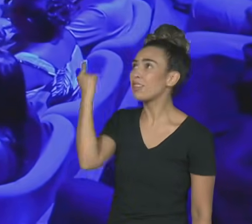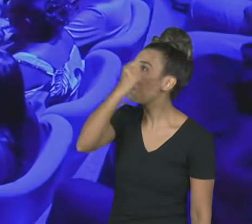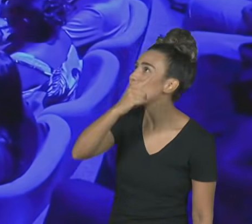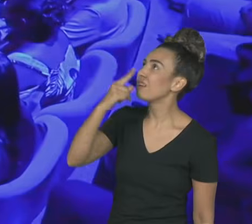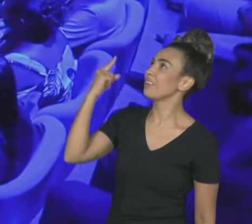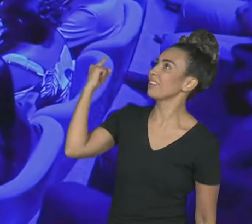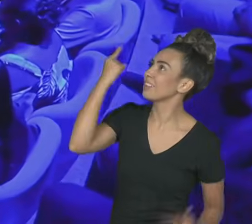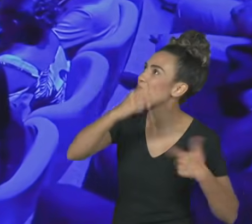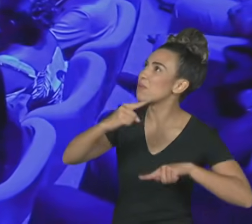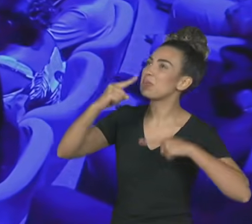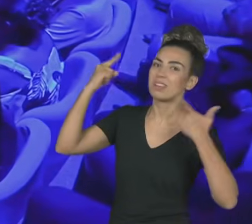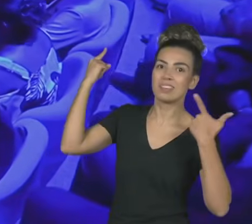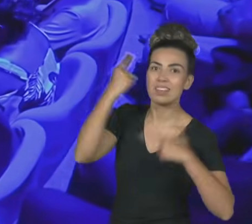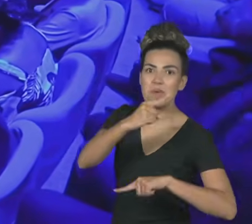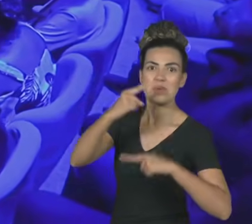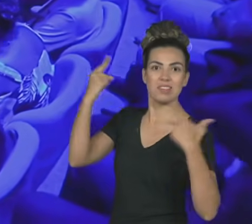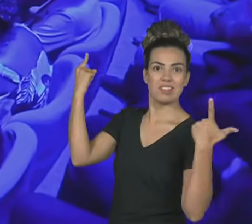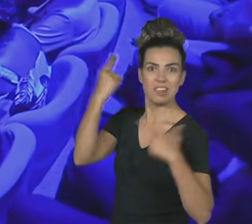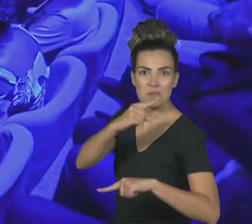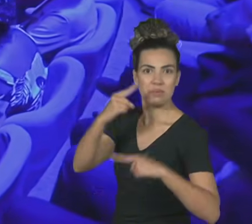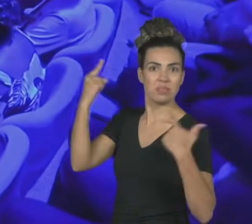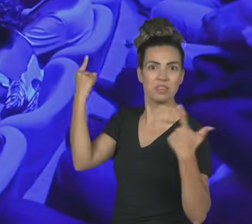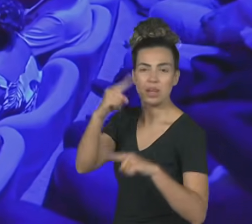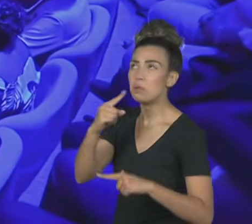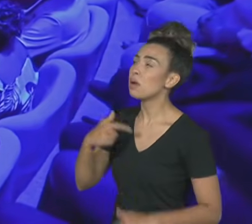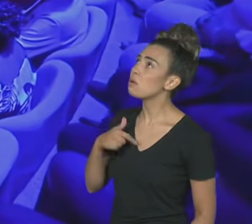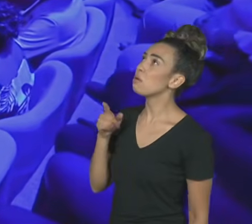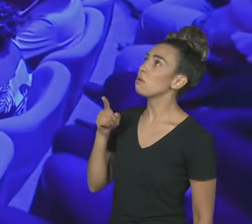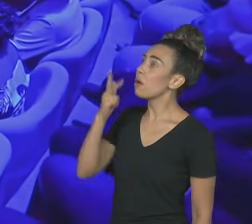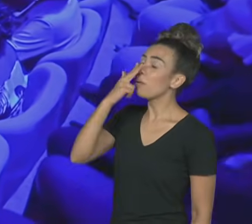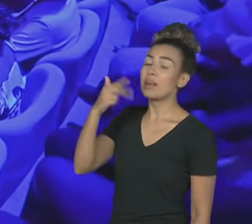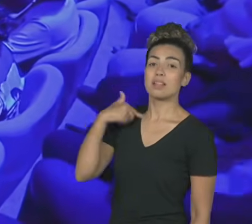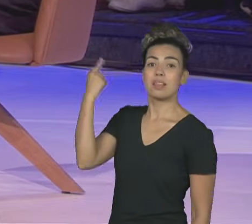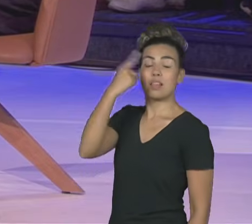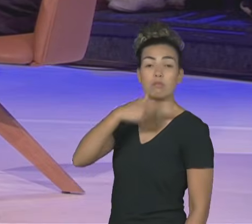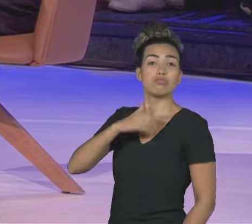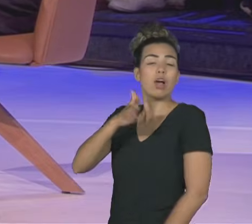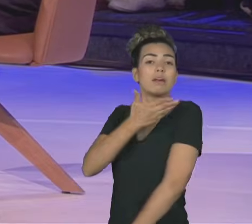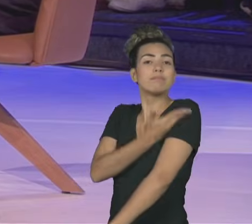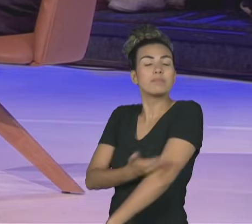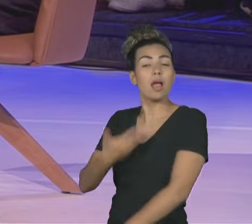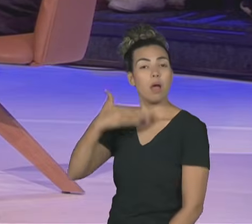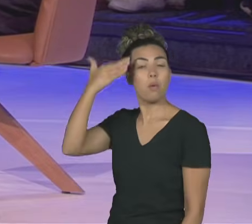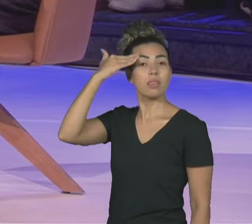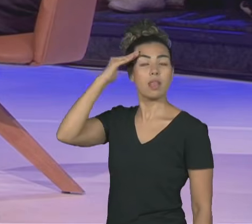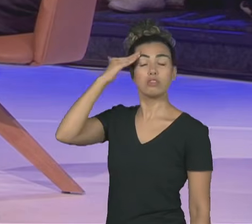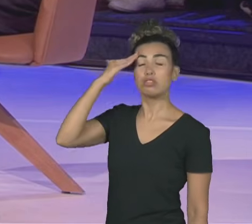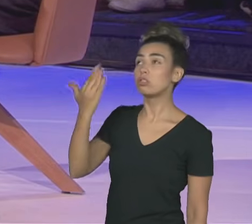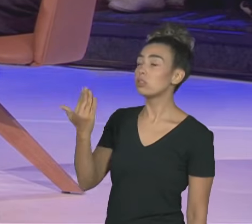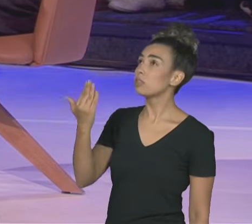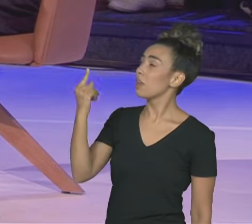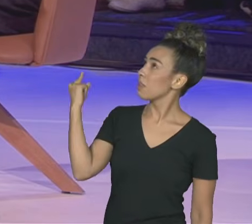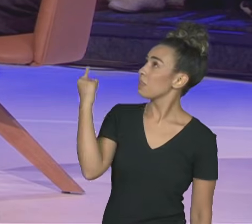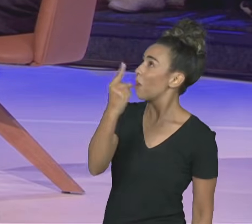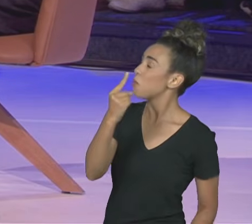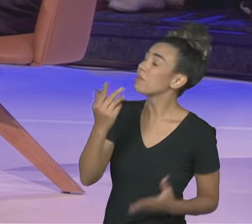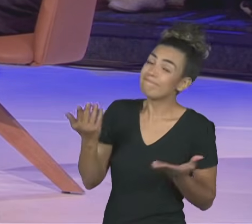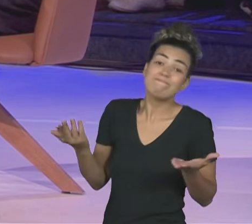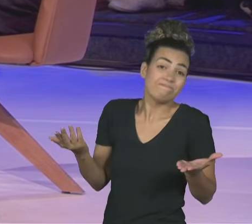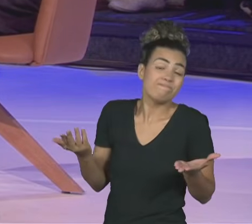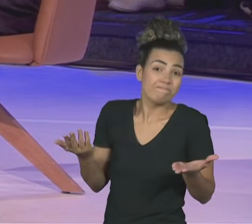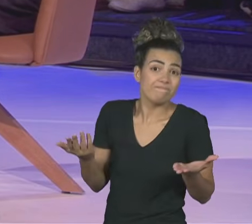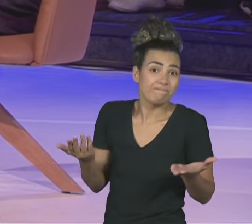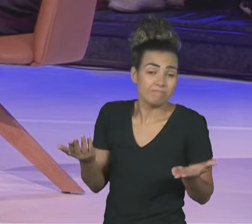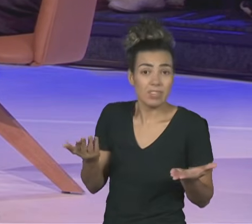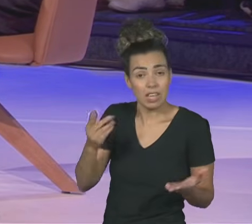você, curiosamente, vai se amigando desse não. Né? Vai entendendo o quão difícil é para